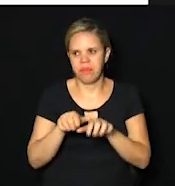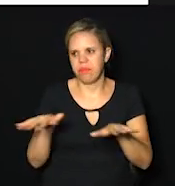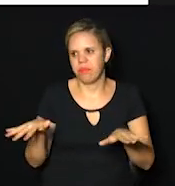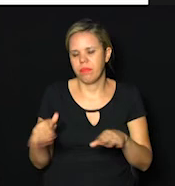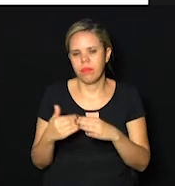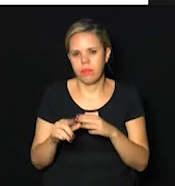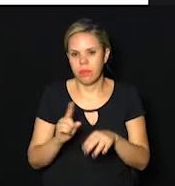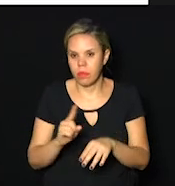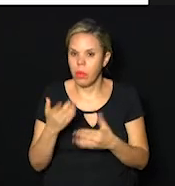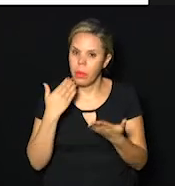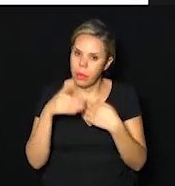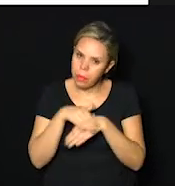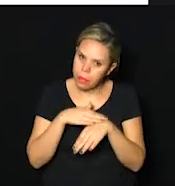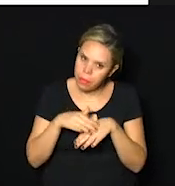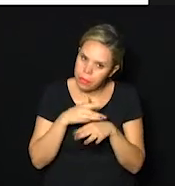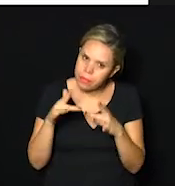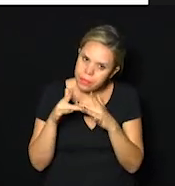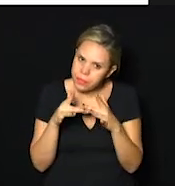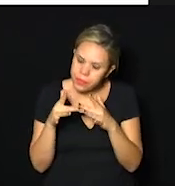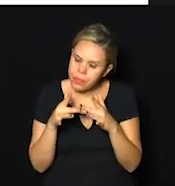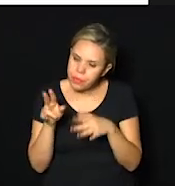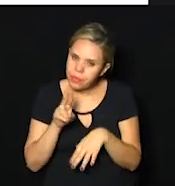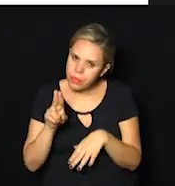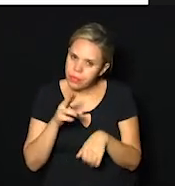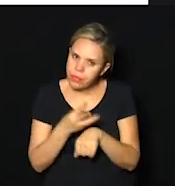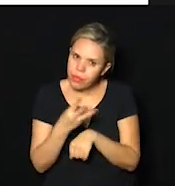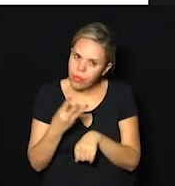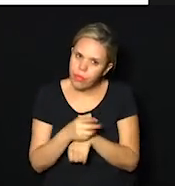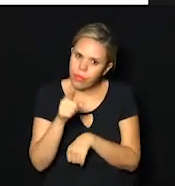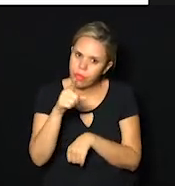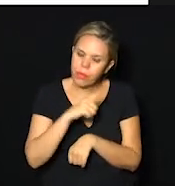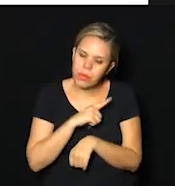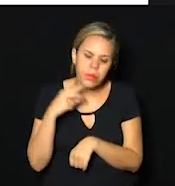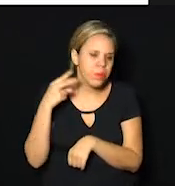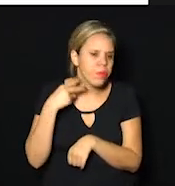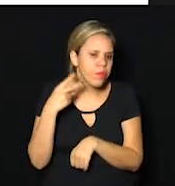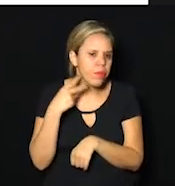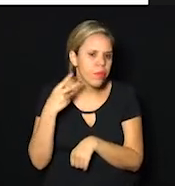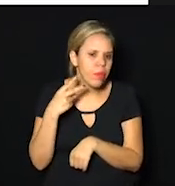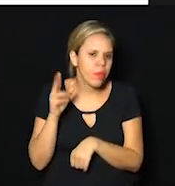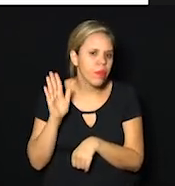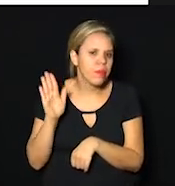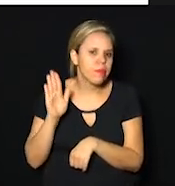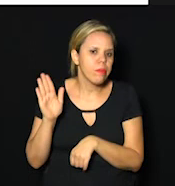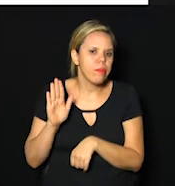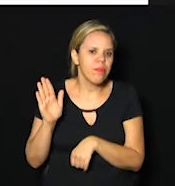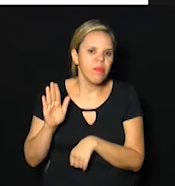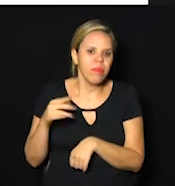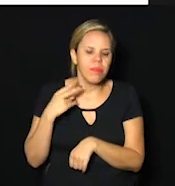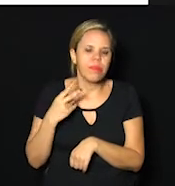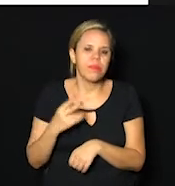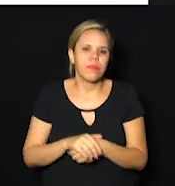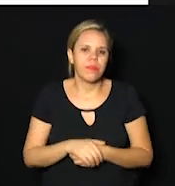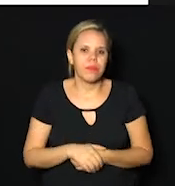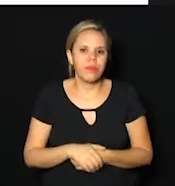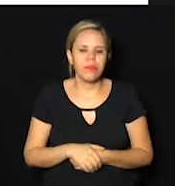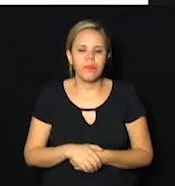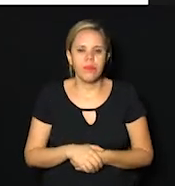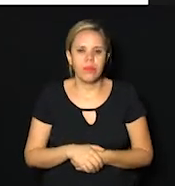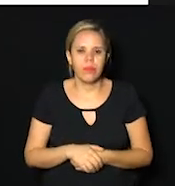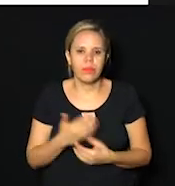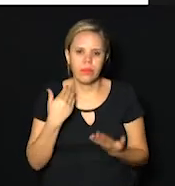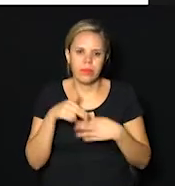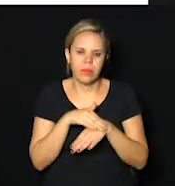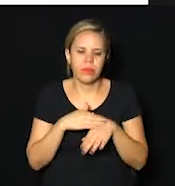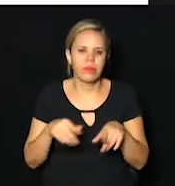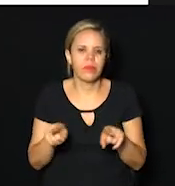com conversa. Então, utilize seu WhatsApp, se você é candidato a vereador ou trabalha na campanha de um candidato a vereador, utilize o WhatsApp para conversar